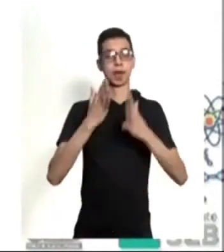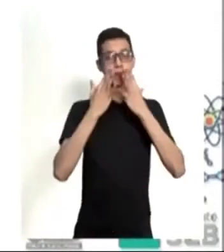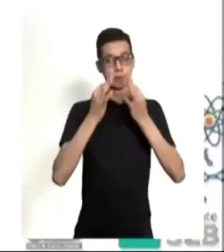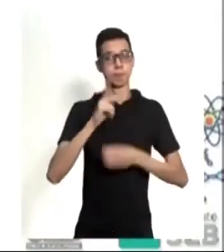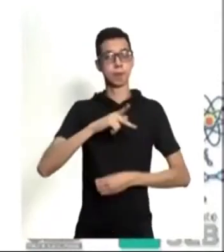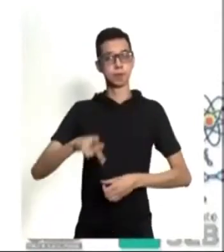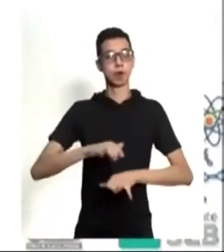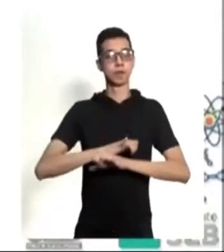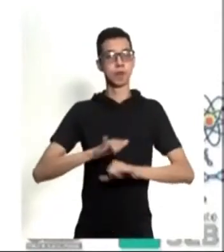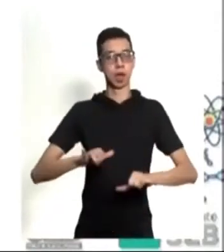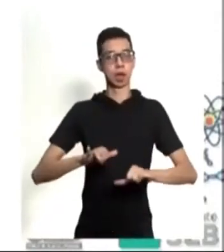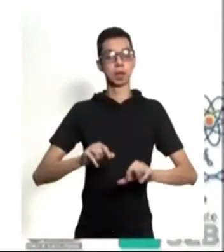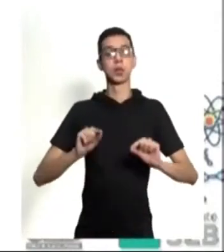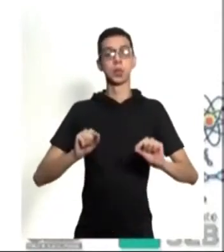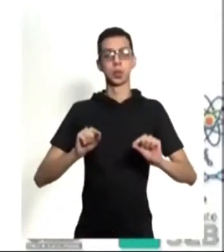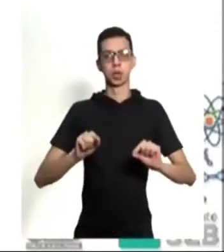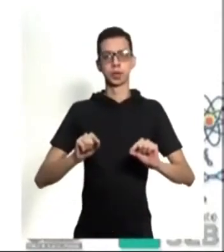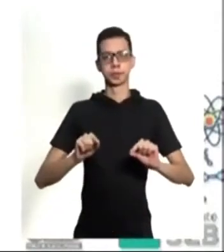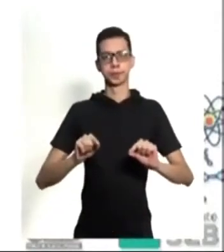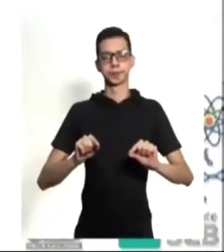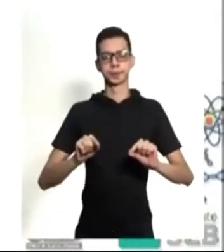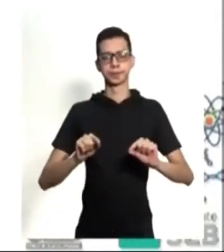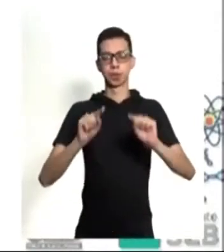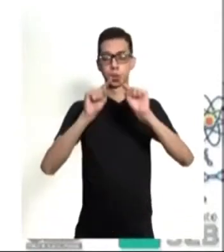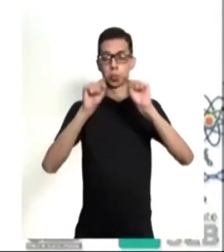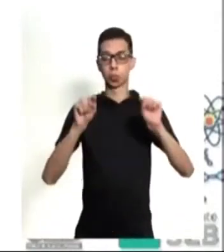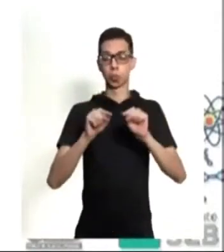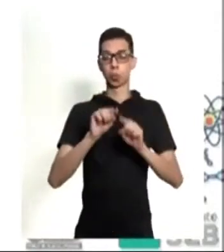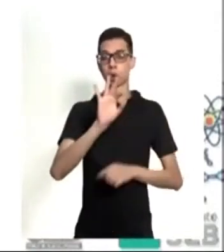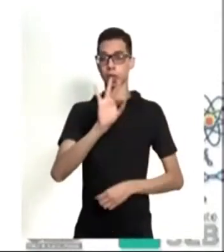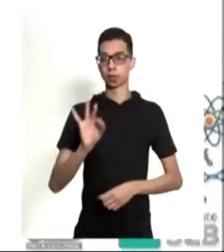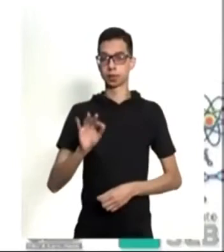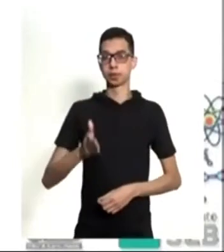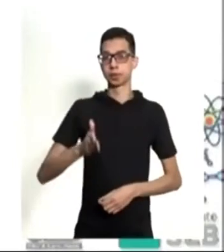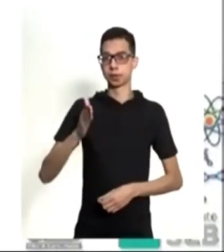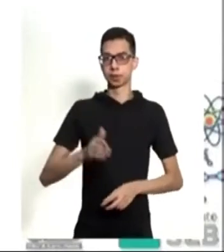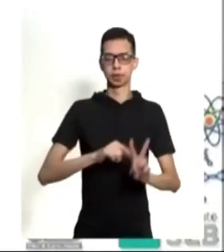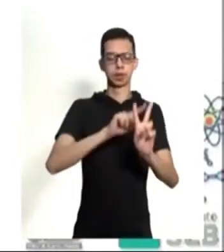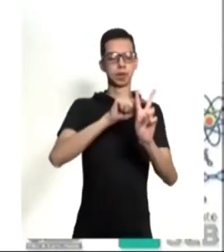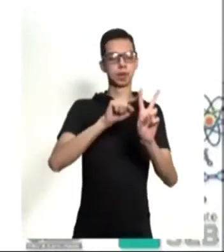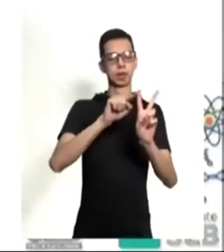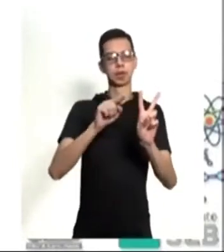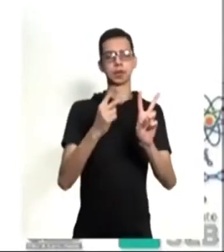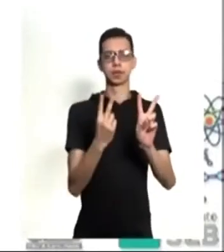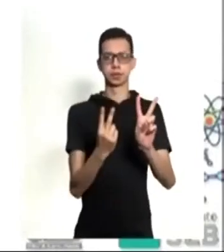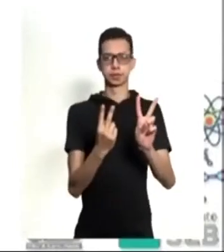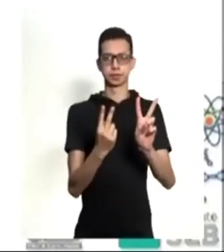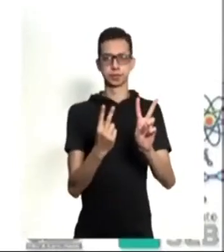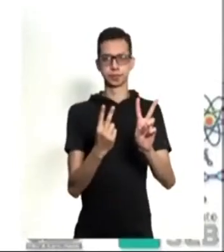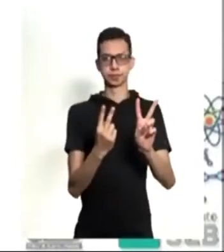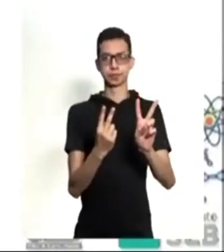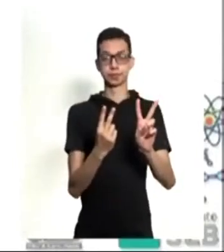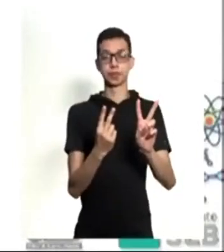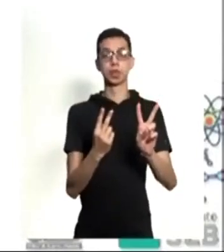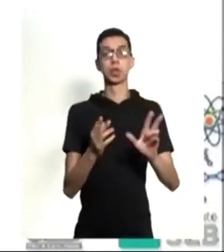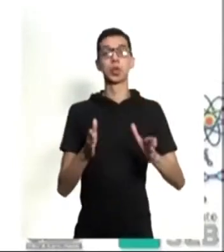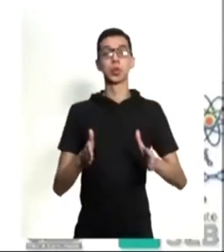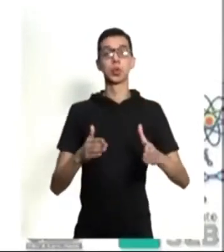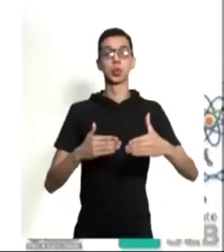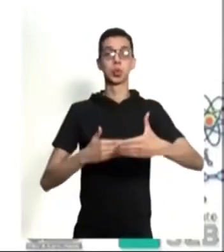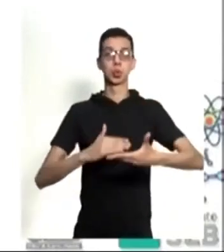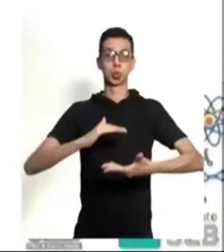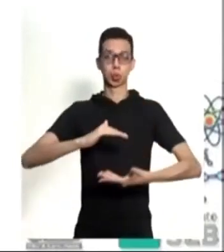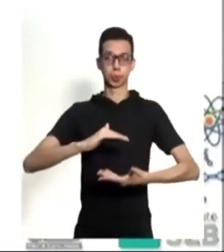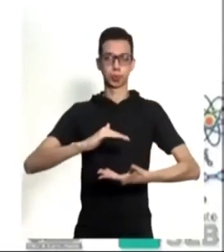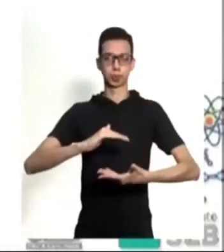do quadrado, lado, raiz de 2. Diagonal do cubo, lado, raiz de 3. Olha lá. Então eu vou